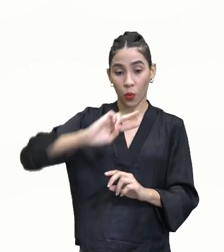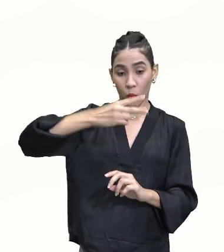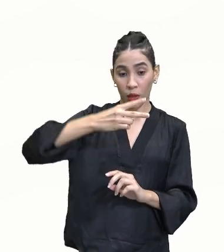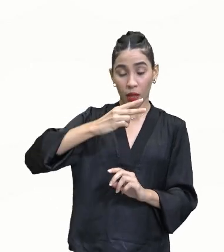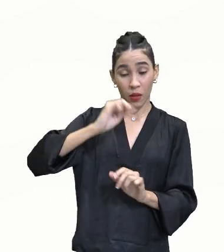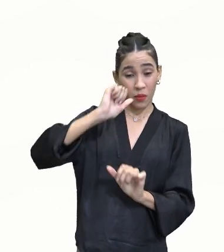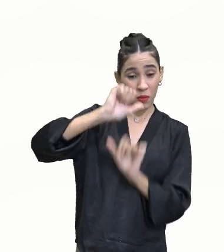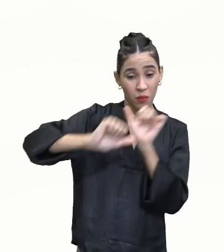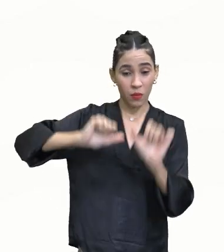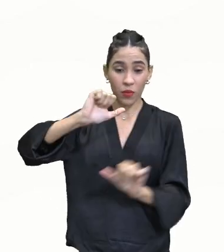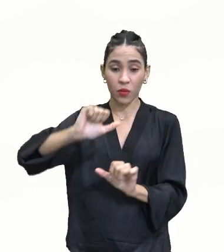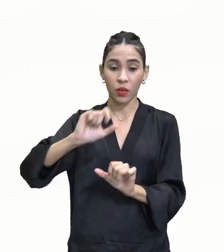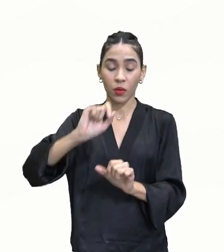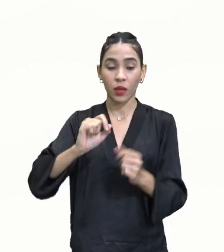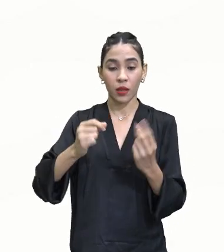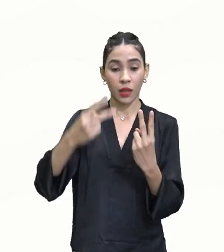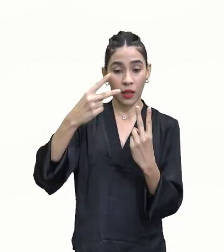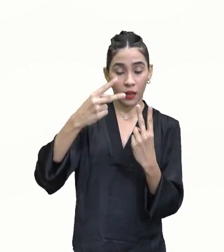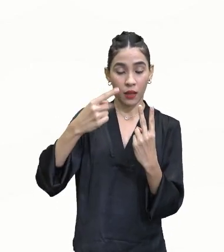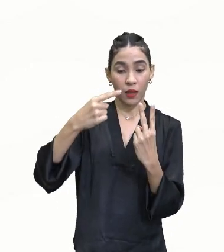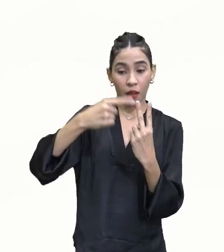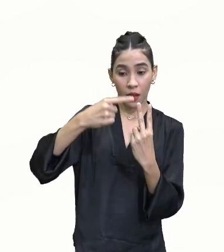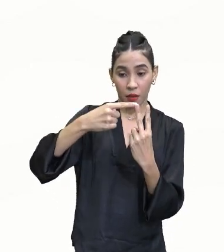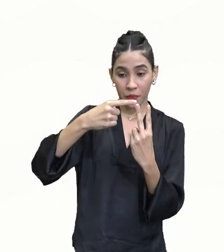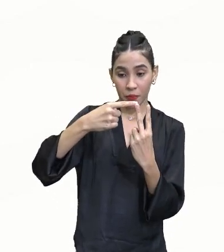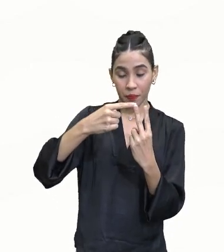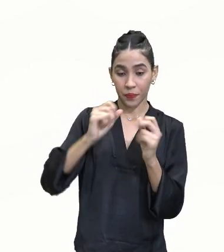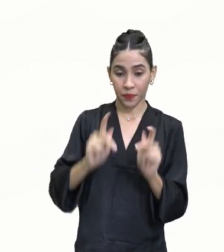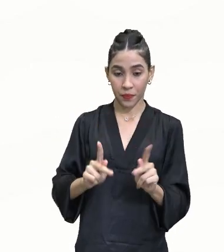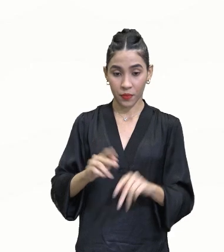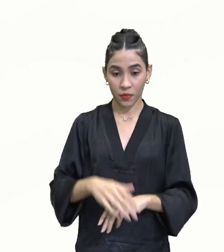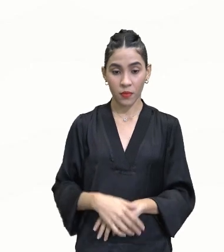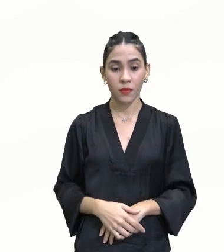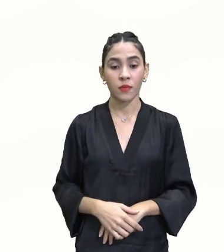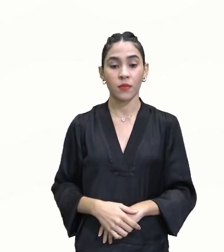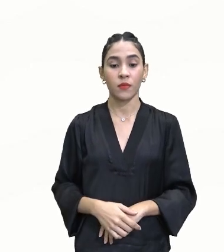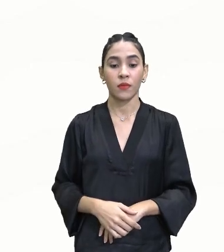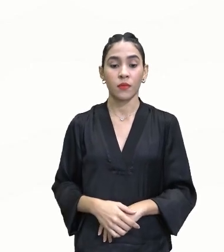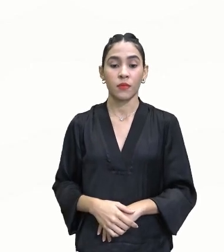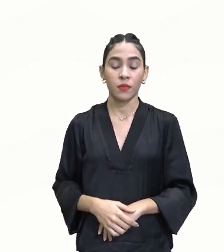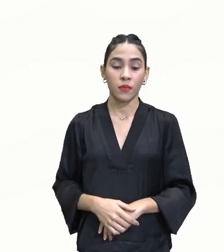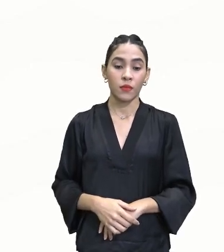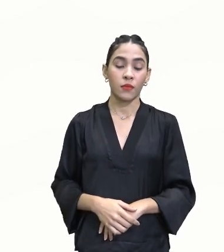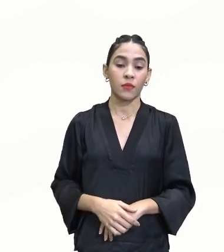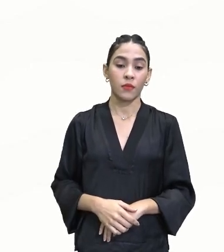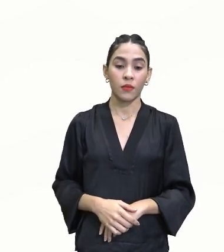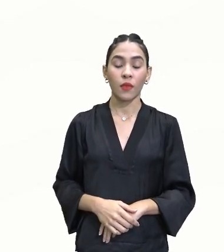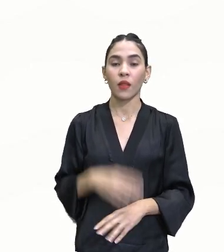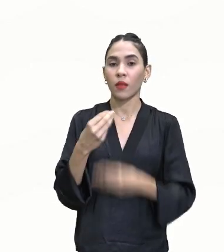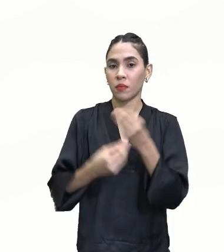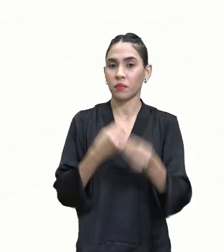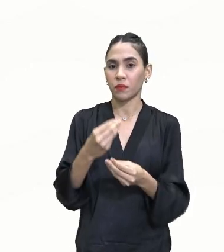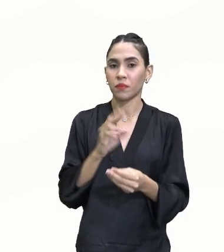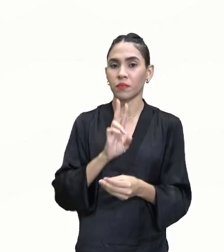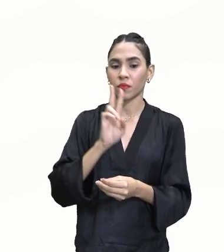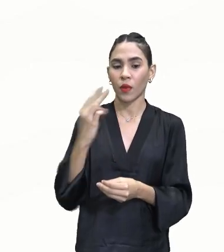lá como o quê? Como raiz quadrada, certo? Agora sim, quanto que fica então? Raiz quadrada de 12